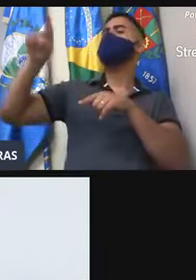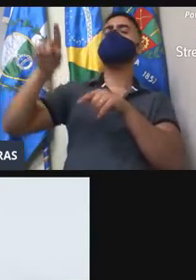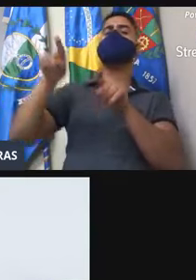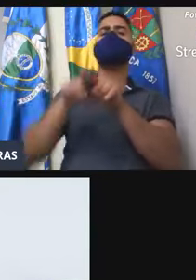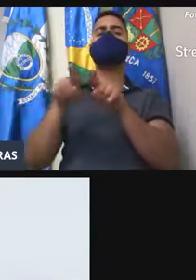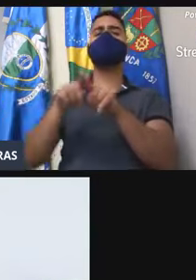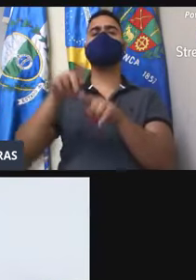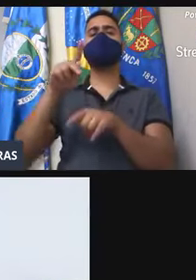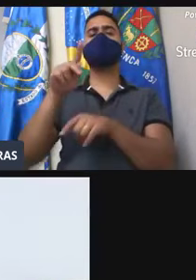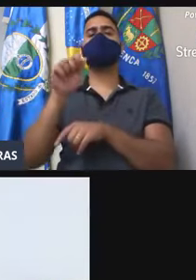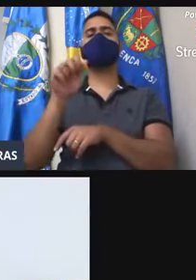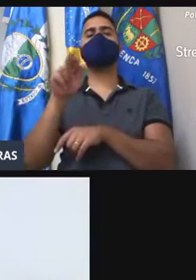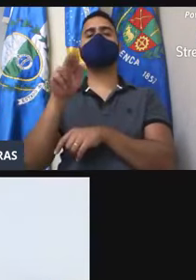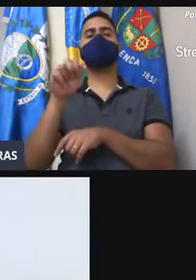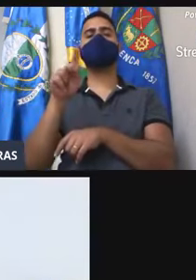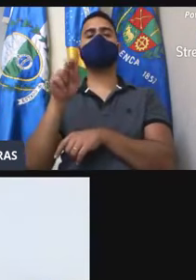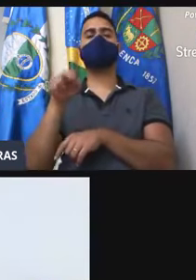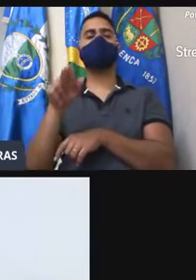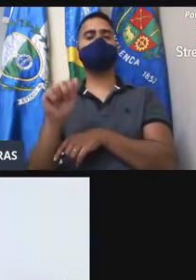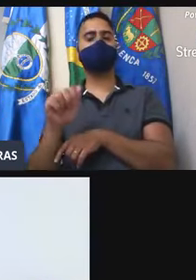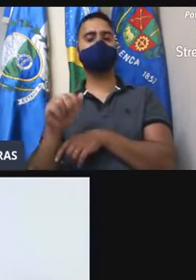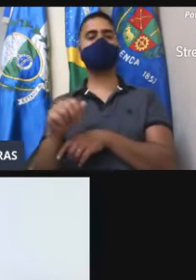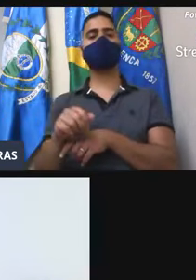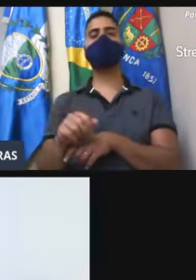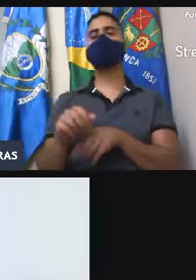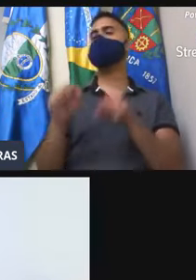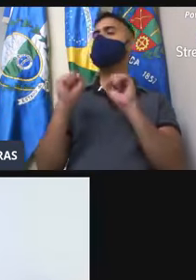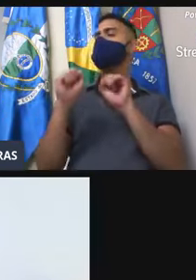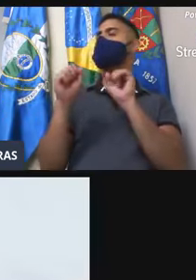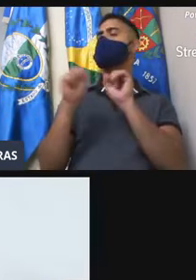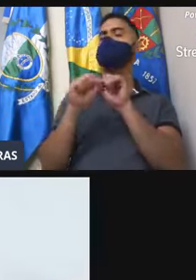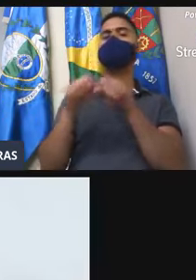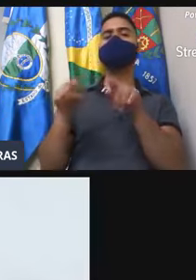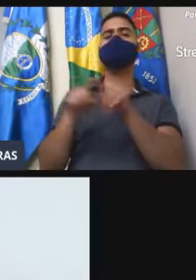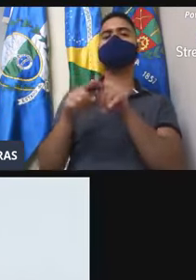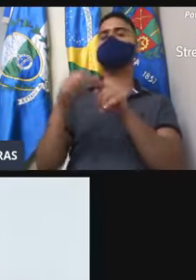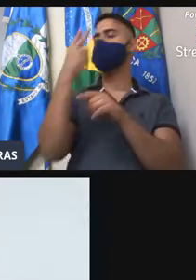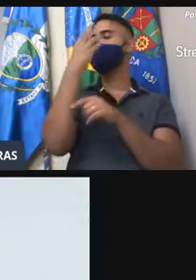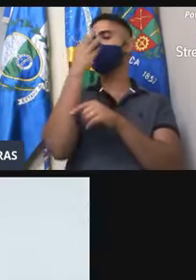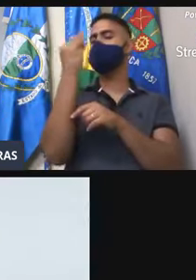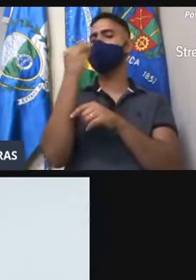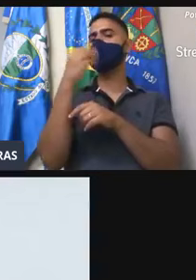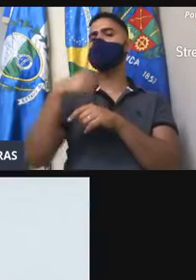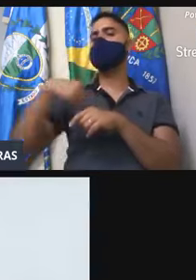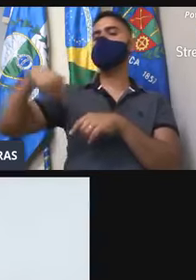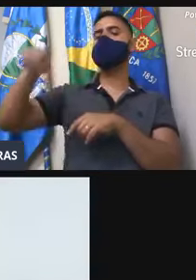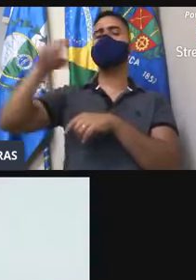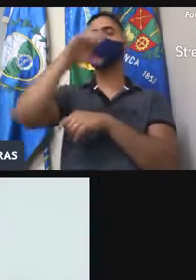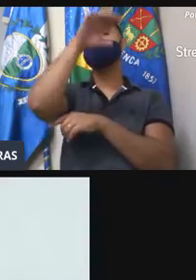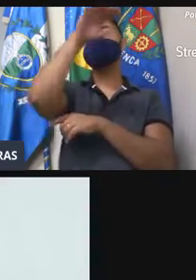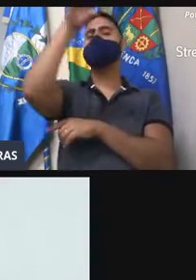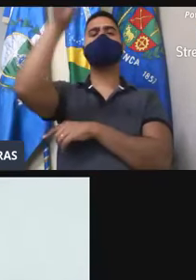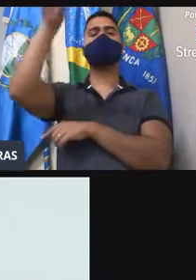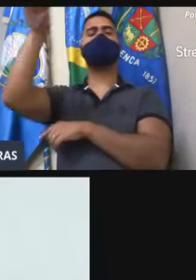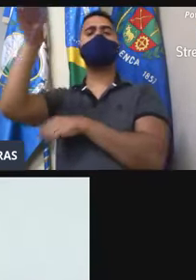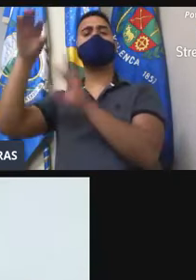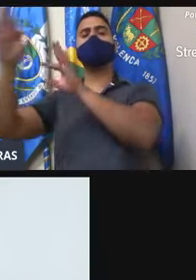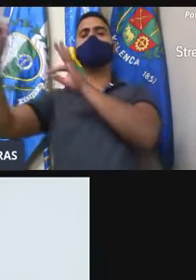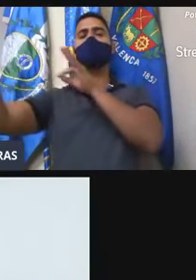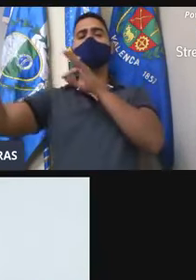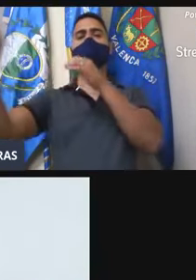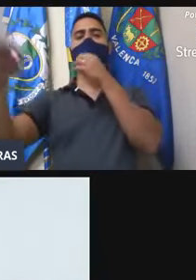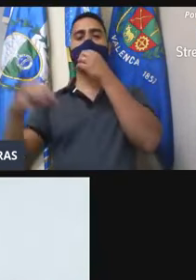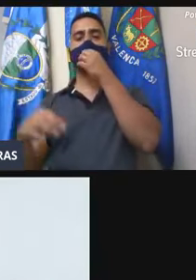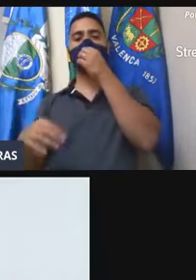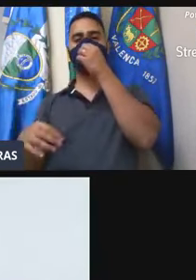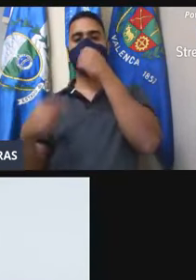Parapeúna, que possa fazer a van para ir em Pedro Carlos e chegar em Santa Isabel, Conservatória, que a